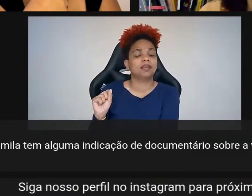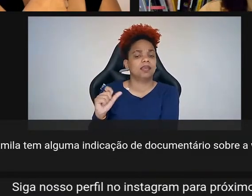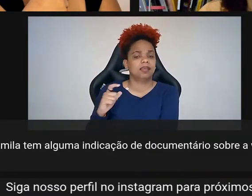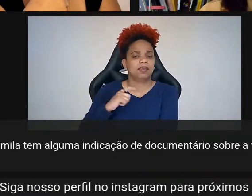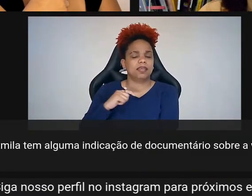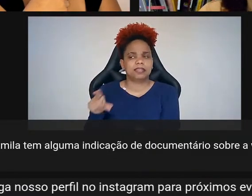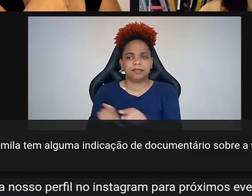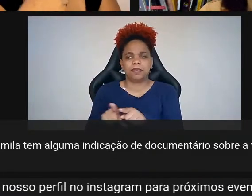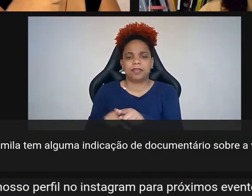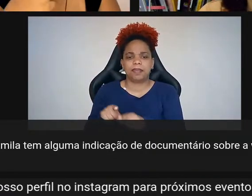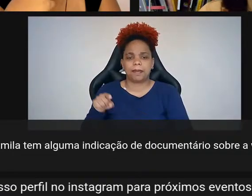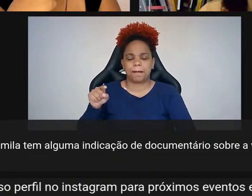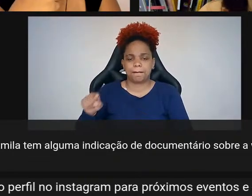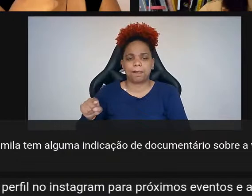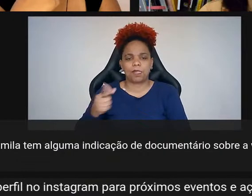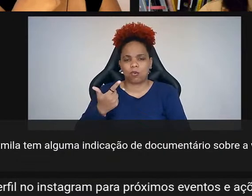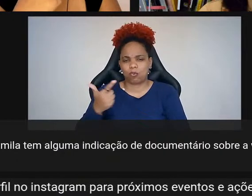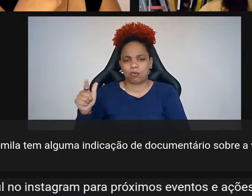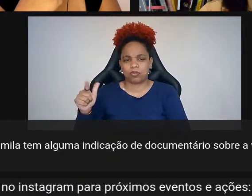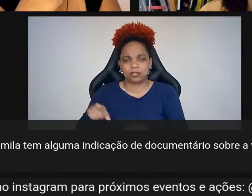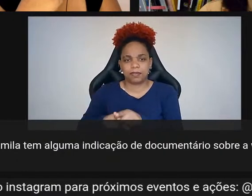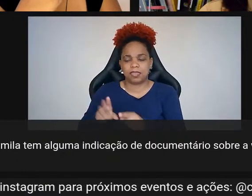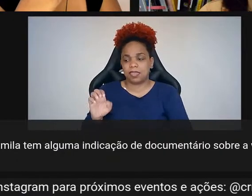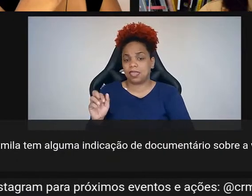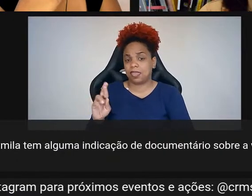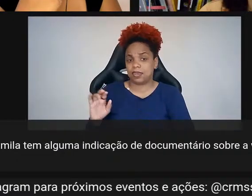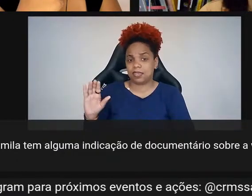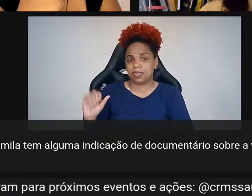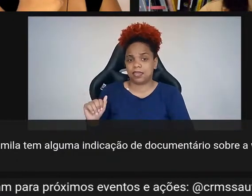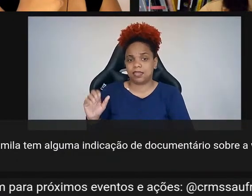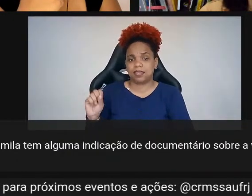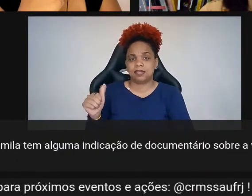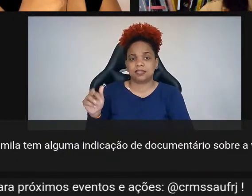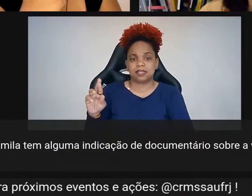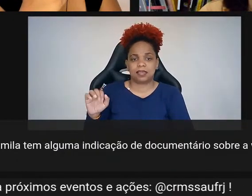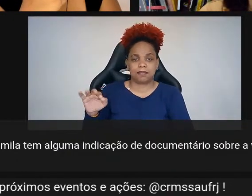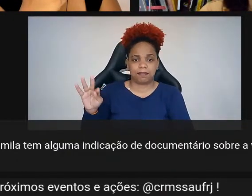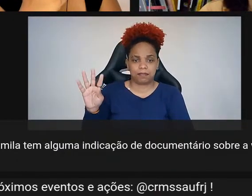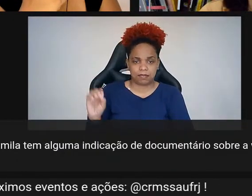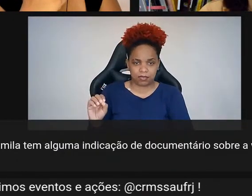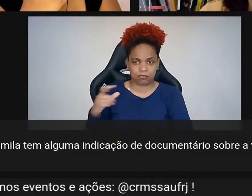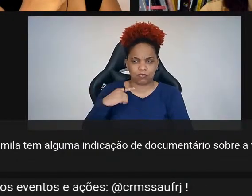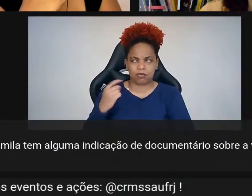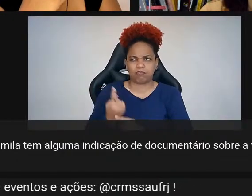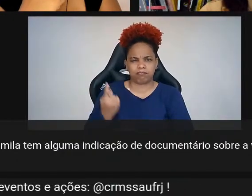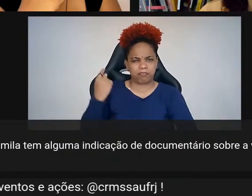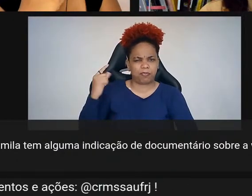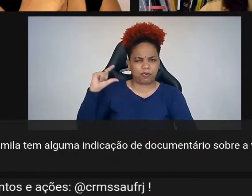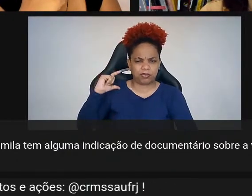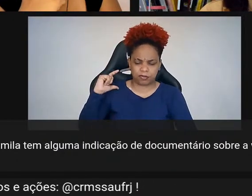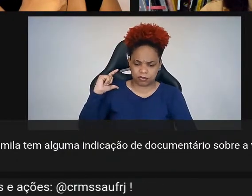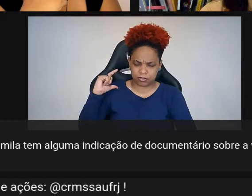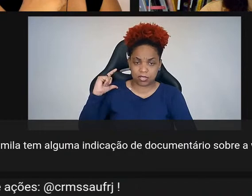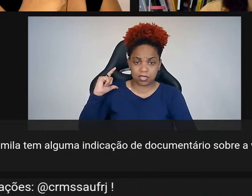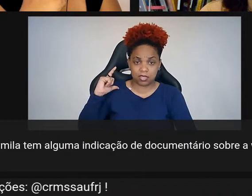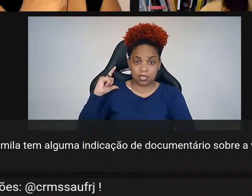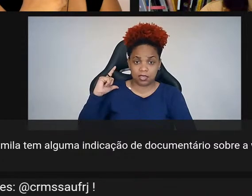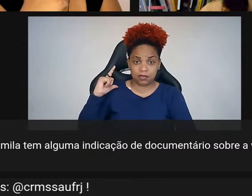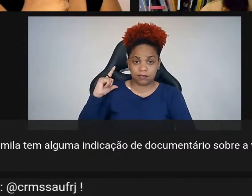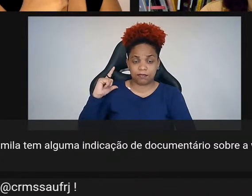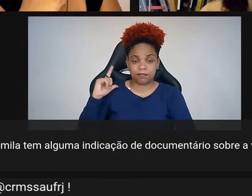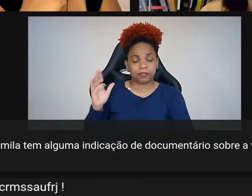indicar também algumas outras cineastas. Érica Sarmé, que recentemente publicou não, exibiu